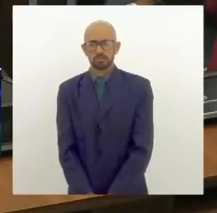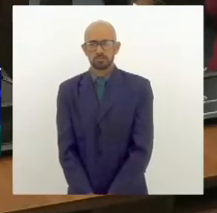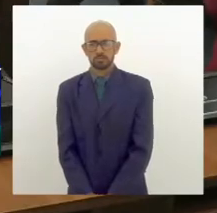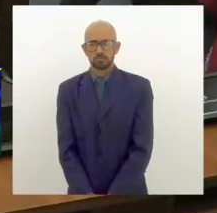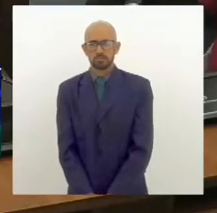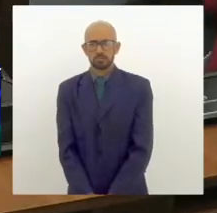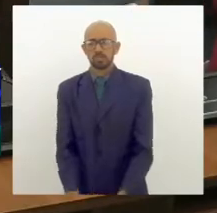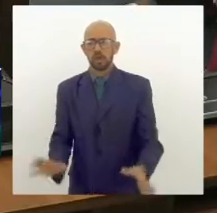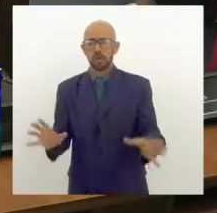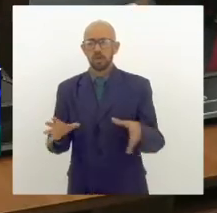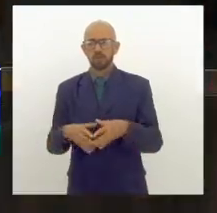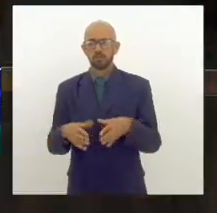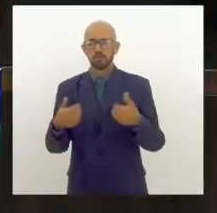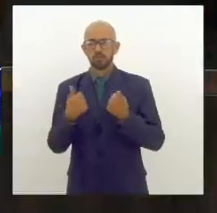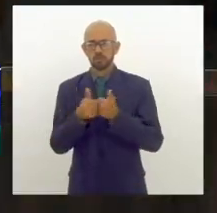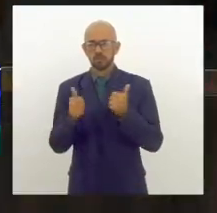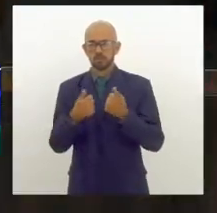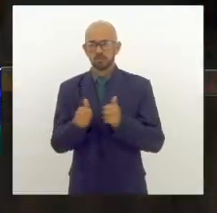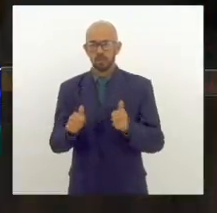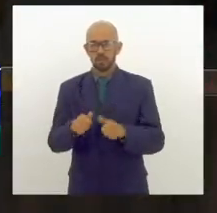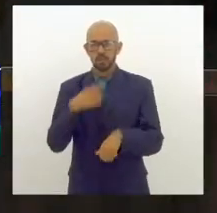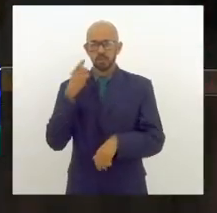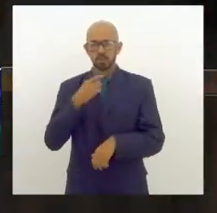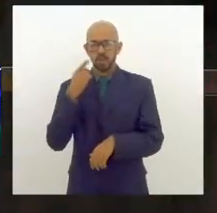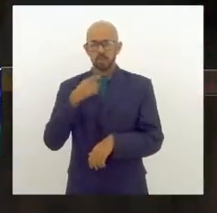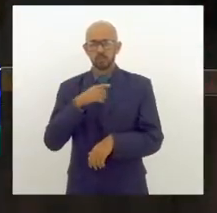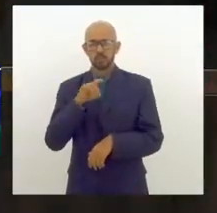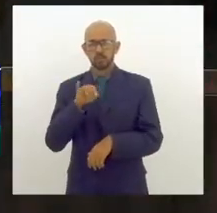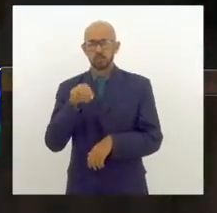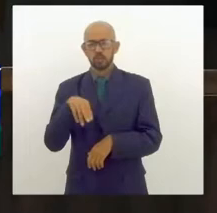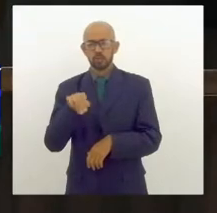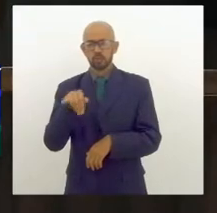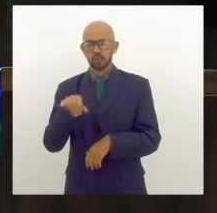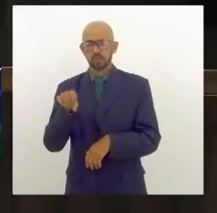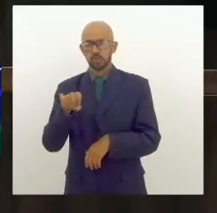Pela Comissão de Transporte, deputado Dionísio Lins.